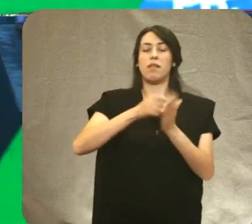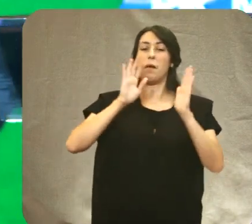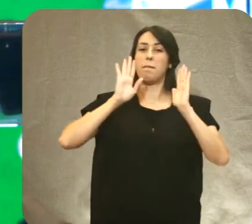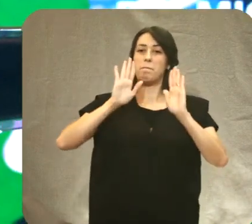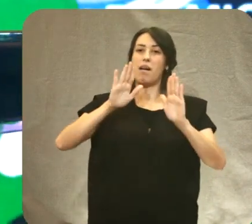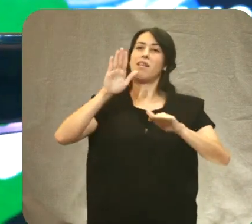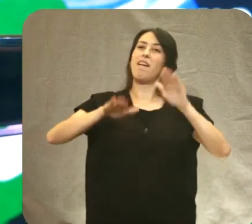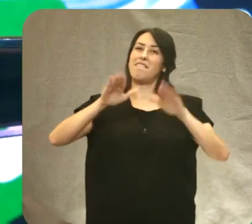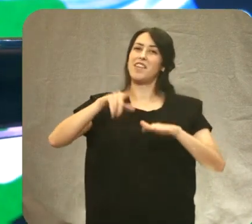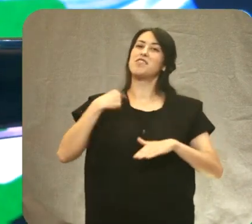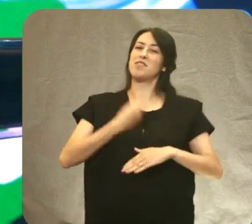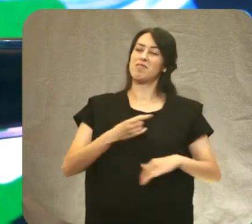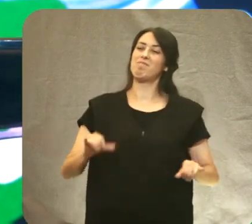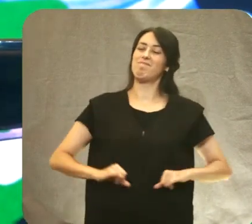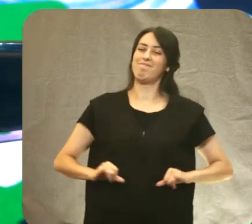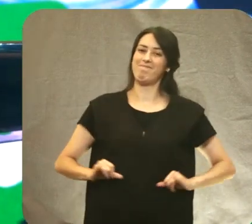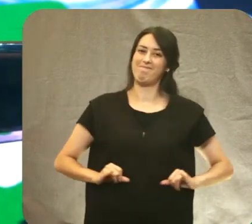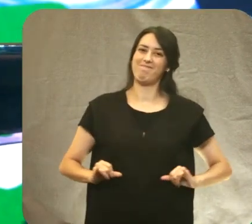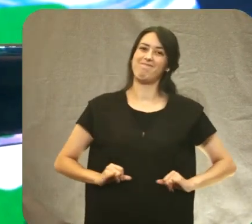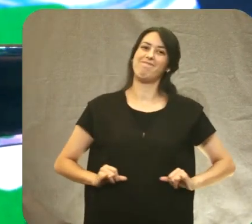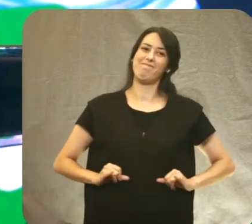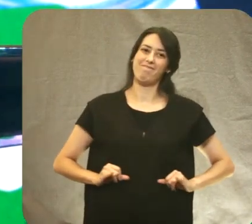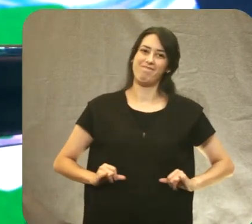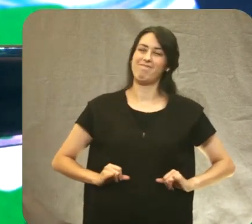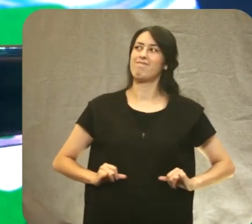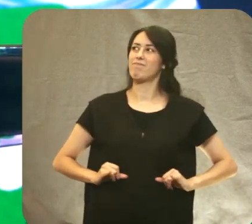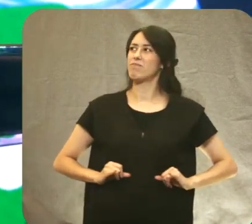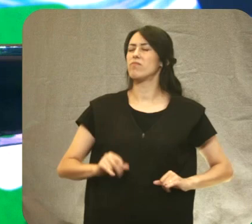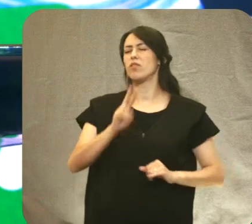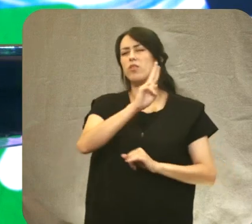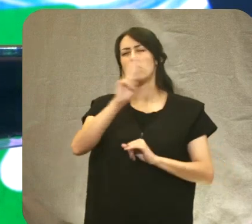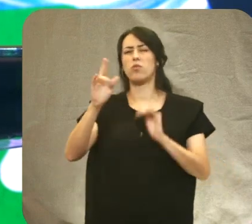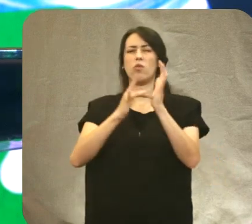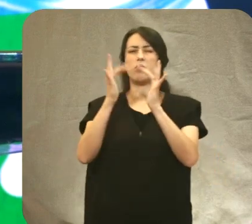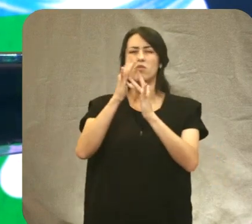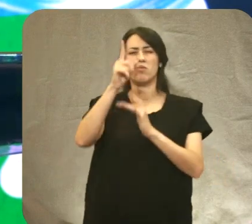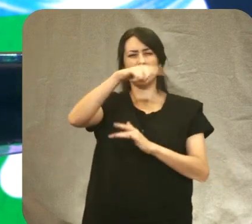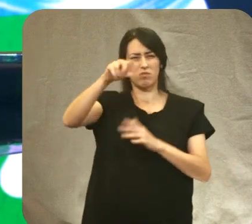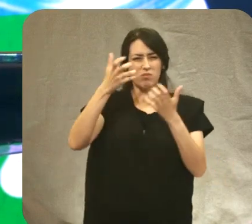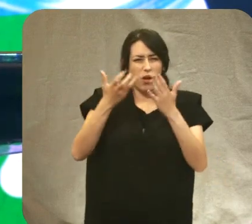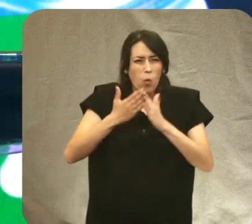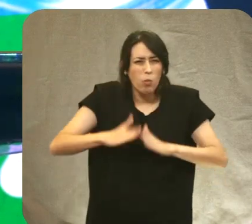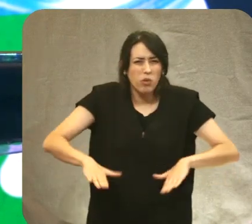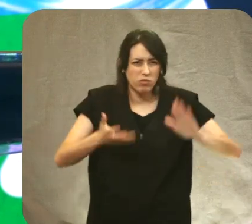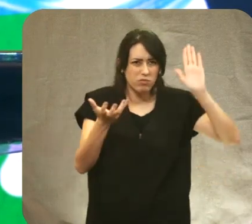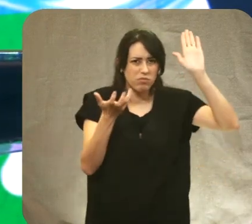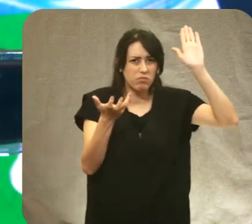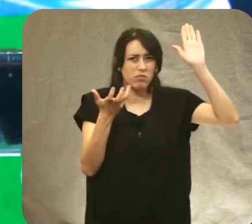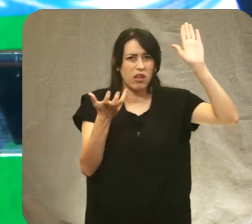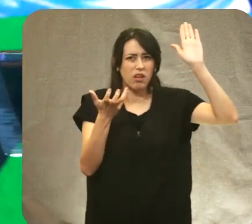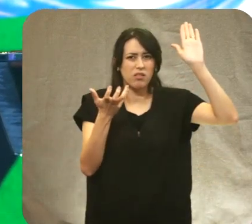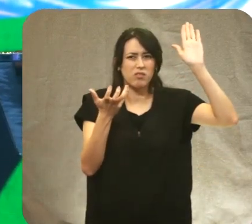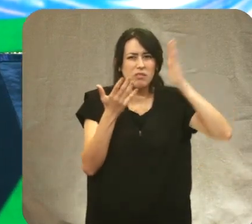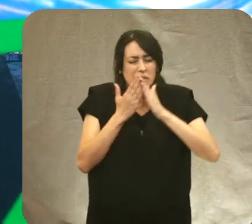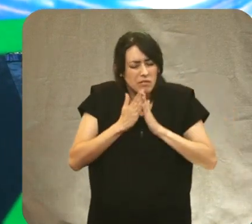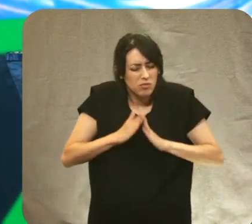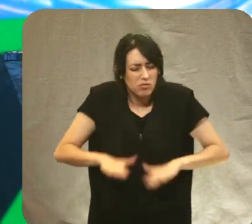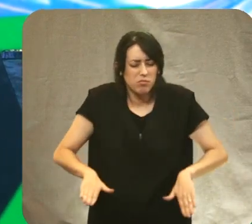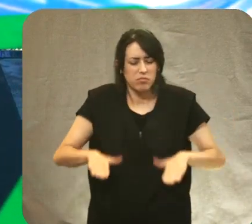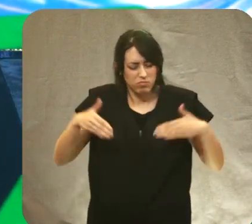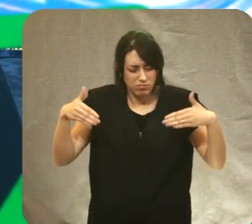vezes sofremos. Ei, em nome de Jesus, quantos querem construir a unidade?